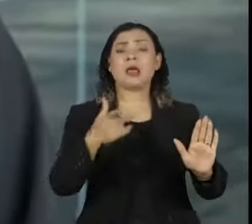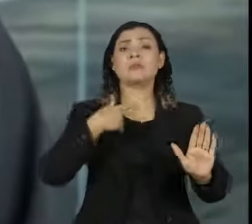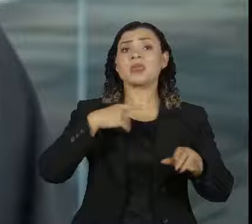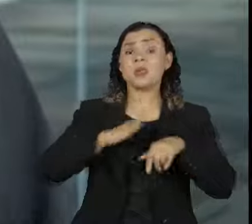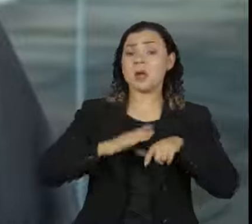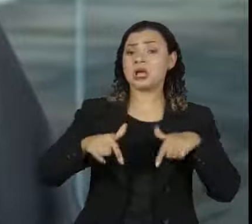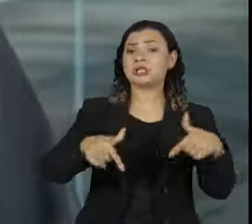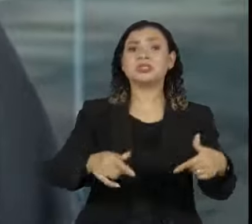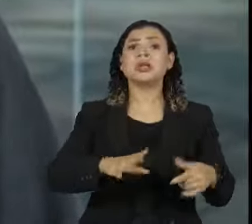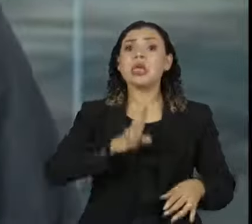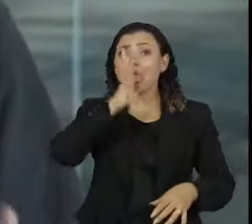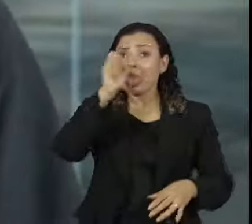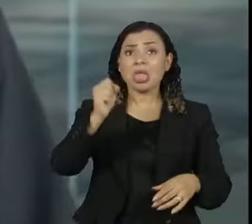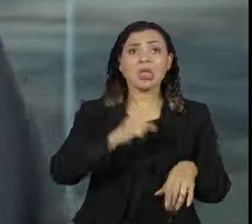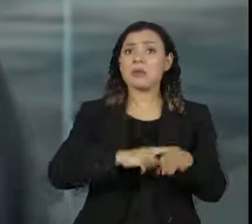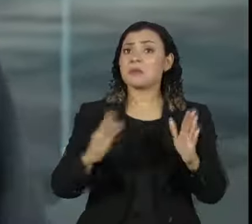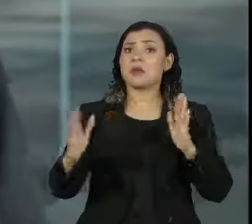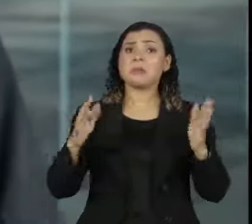sem má-fé